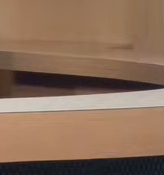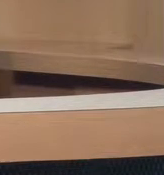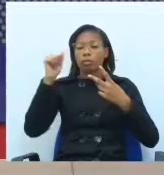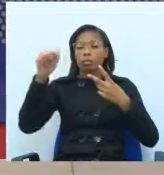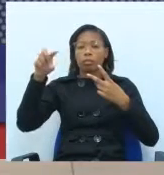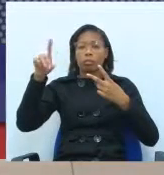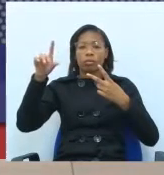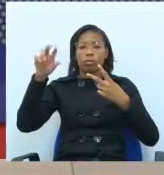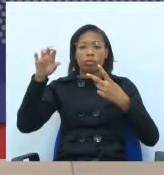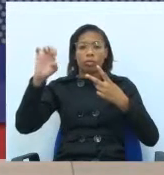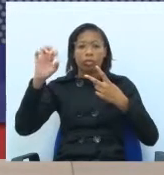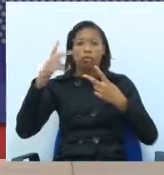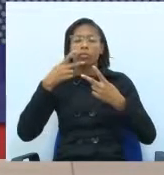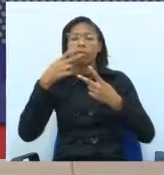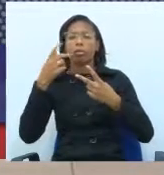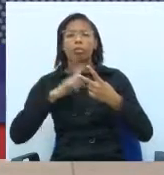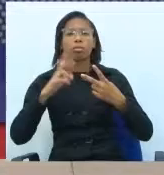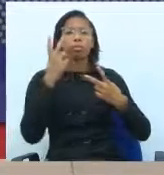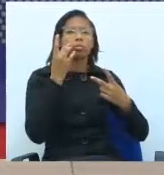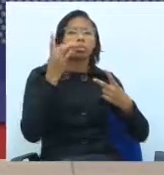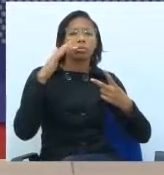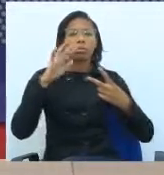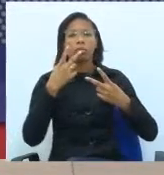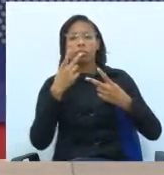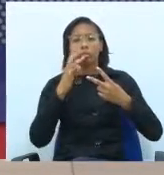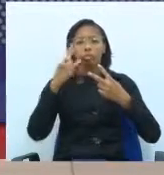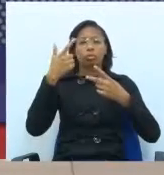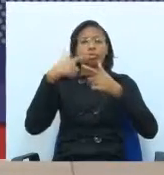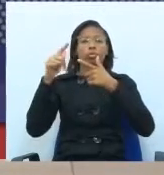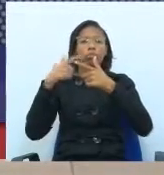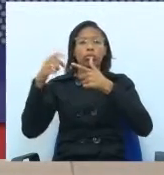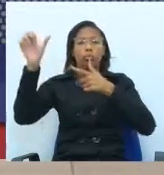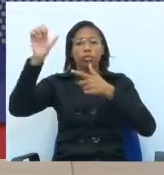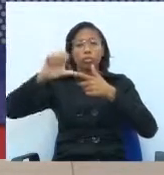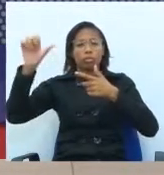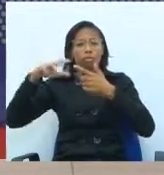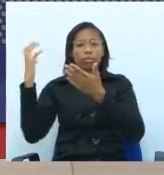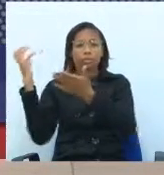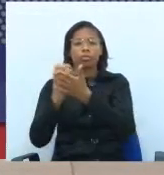cidade. Observando aqui o déficit na arrecadação